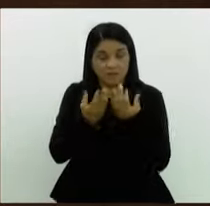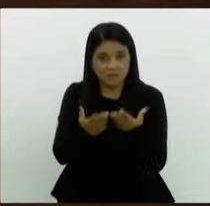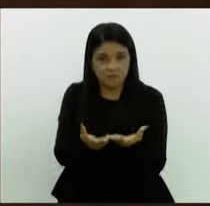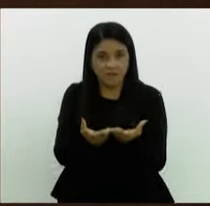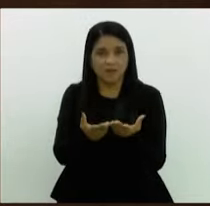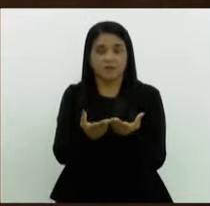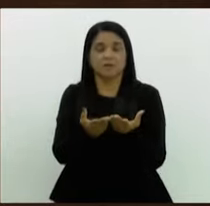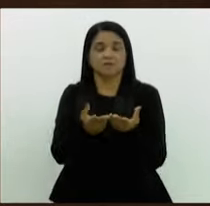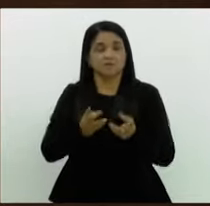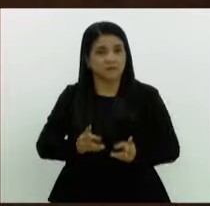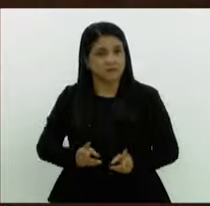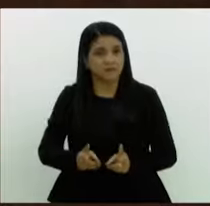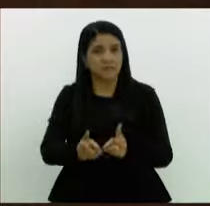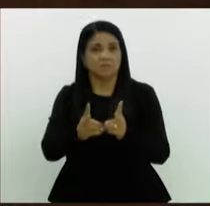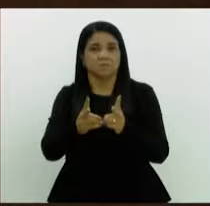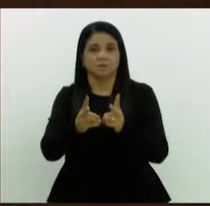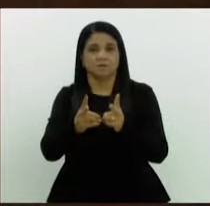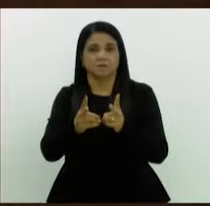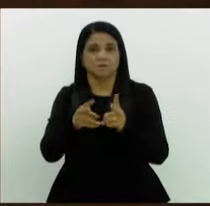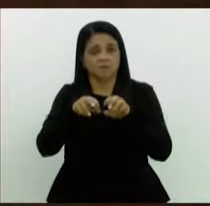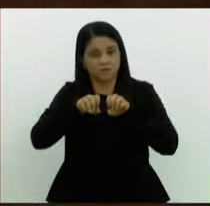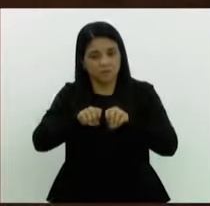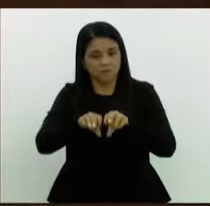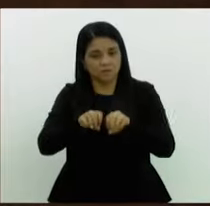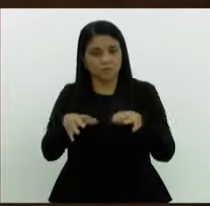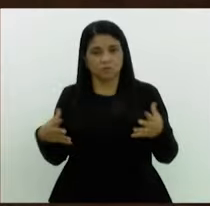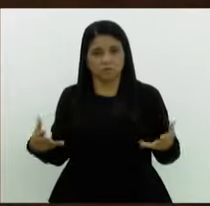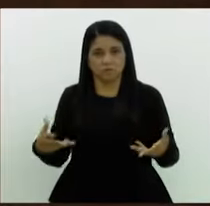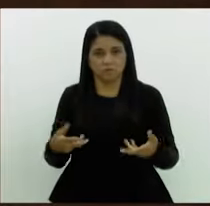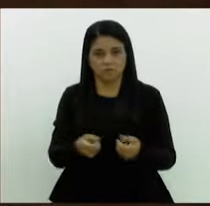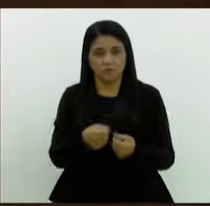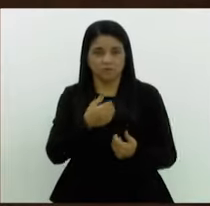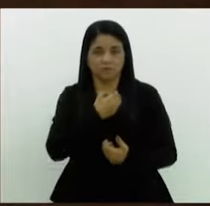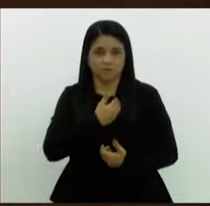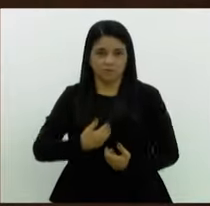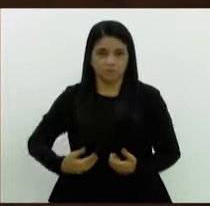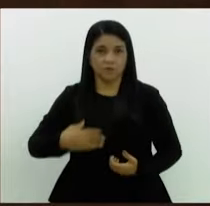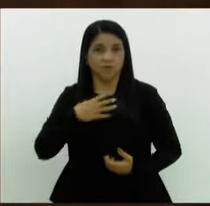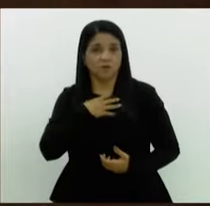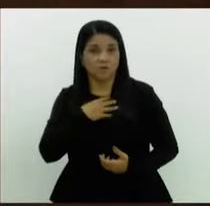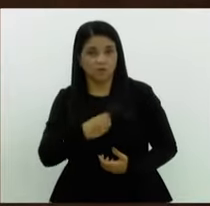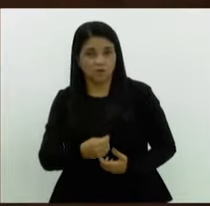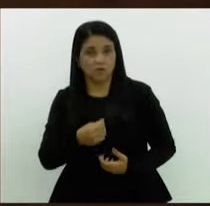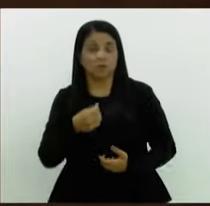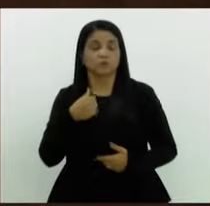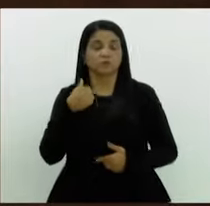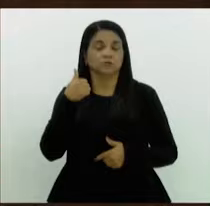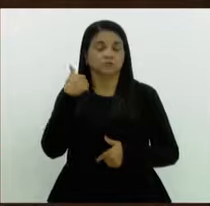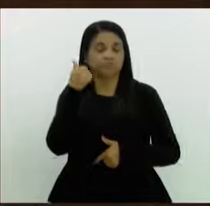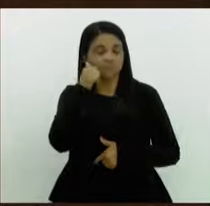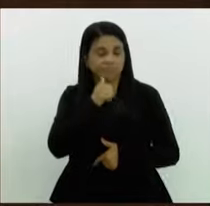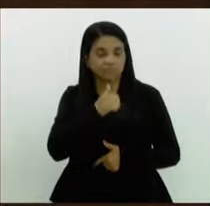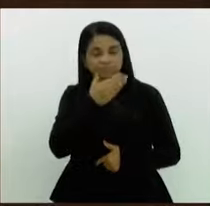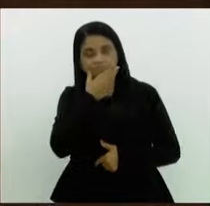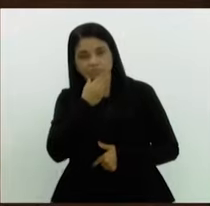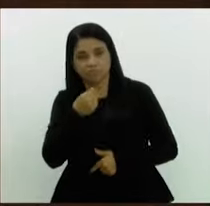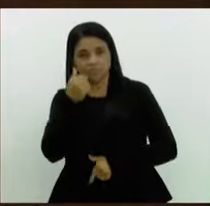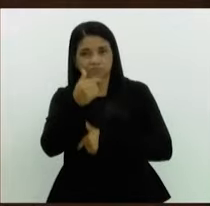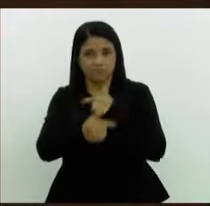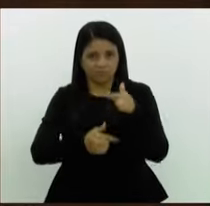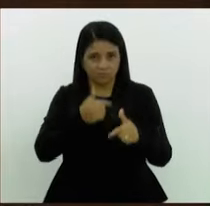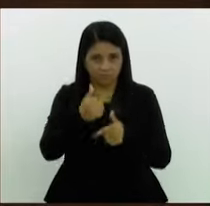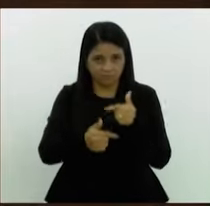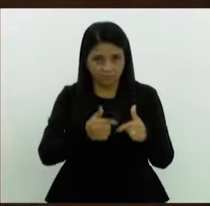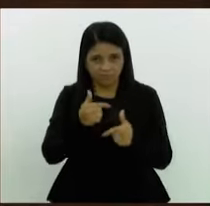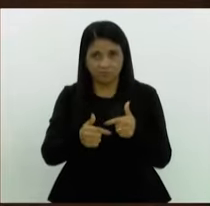imediata e sempre de educação de qualidade pública para essas filhas e os filhos da classe trabalhadora, a defesa intransigente